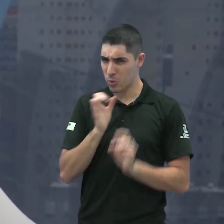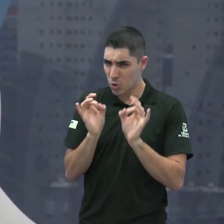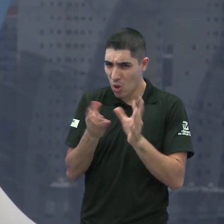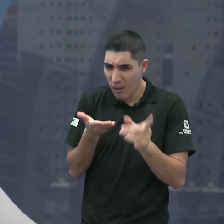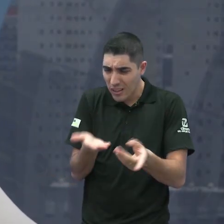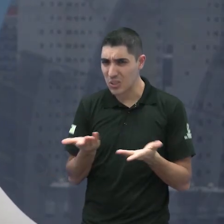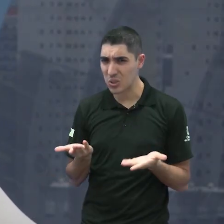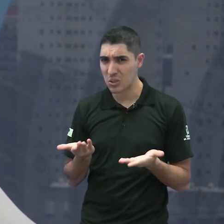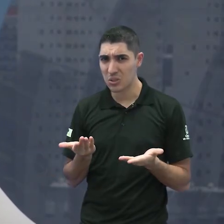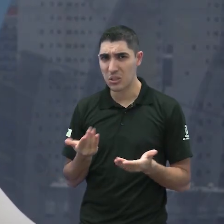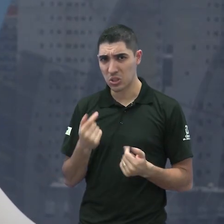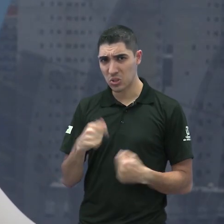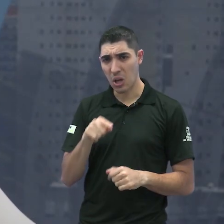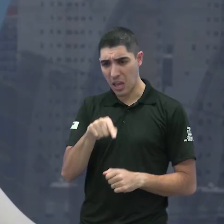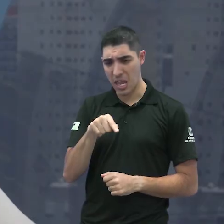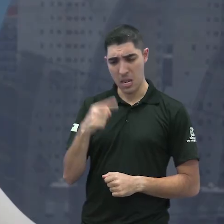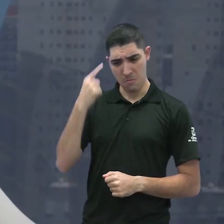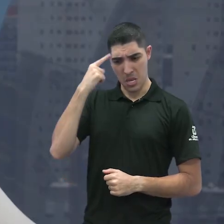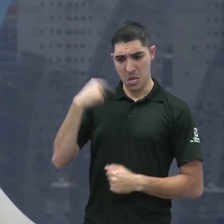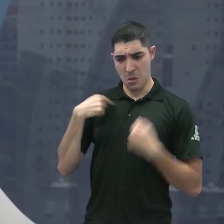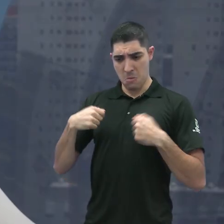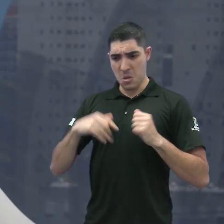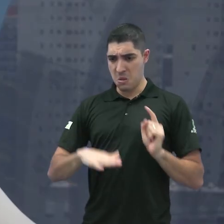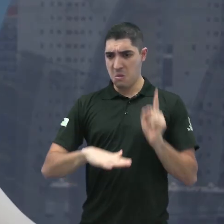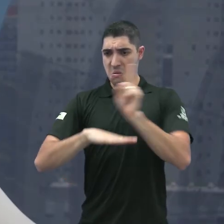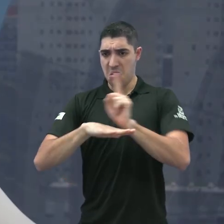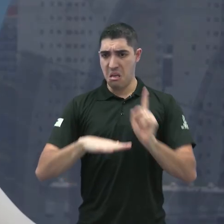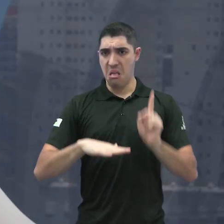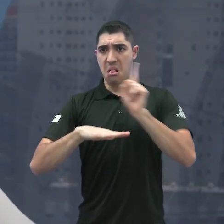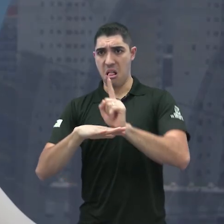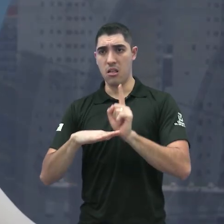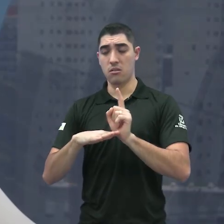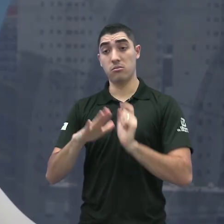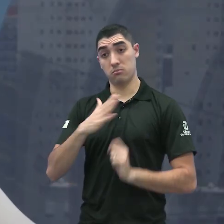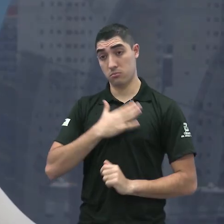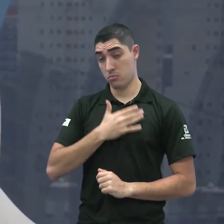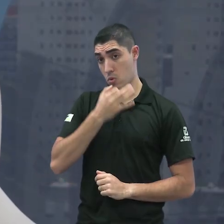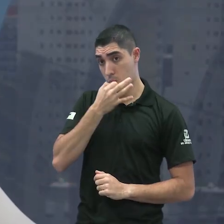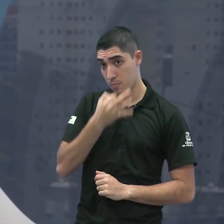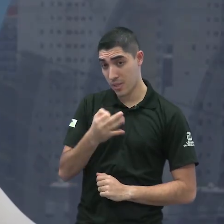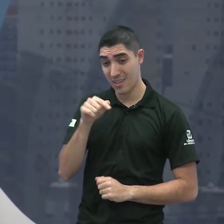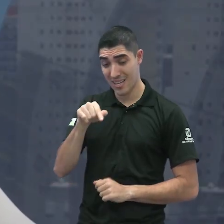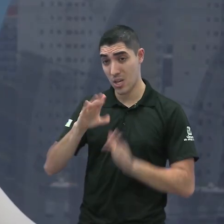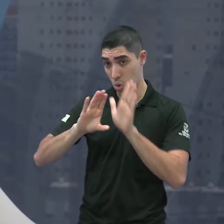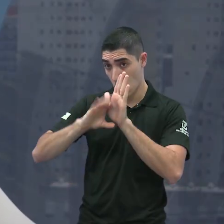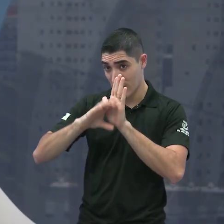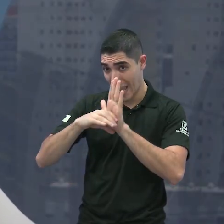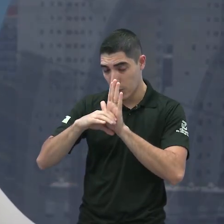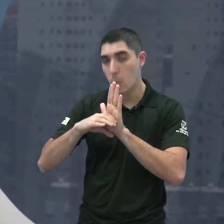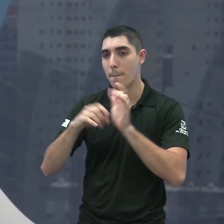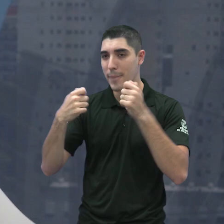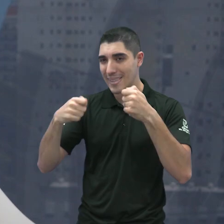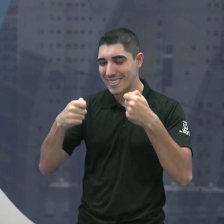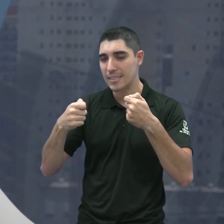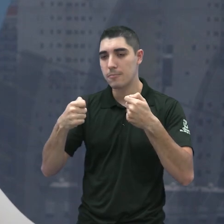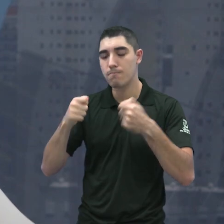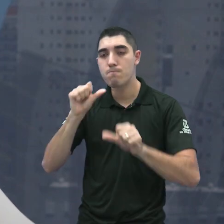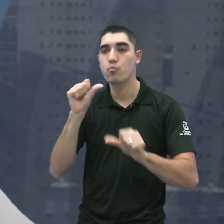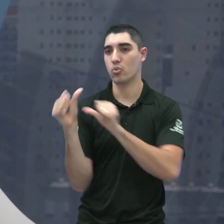se construir, né, só sobre isso? Eu acredito que a construção desse conceito pode e deve ser ampliada,